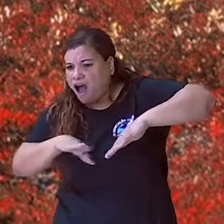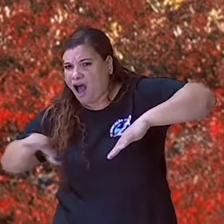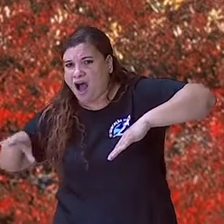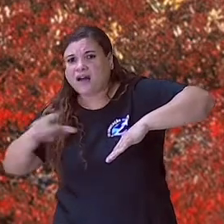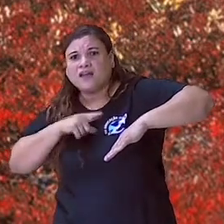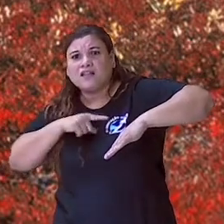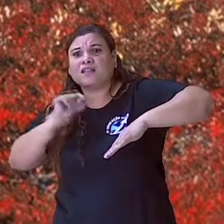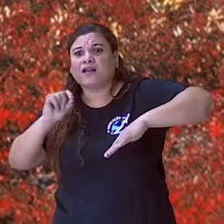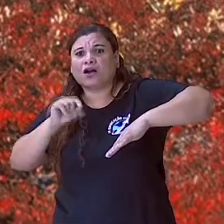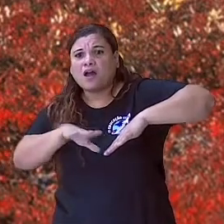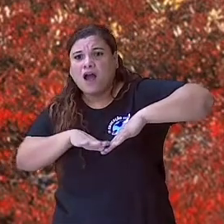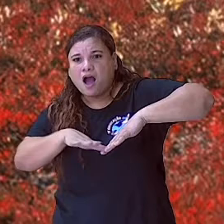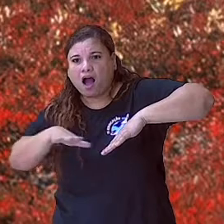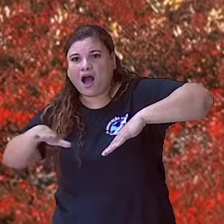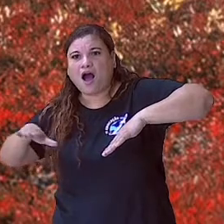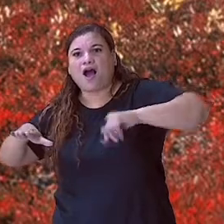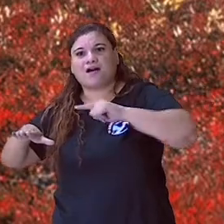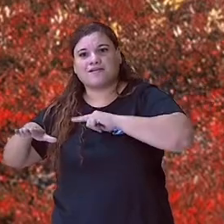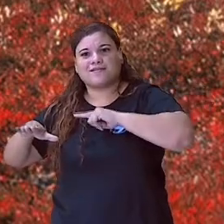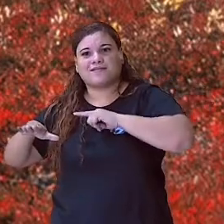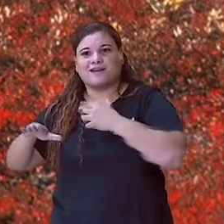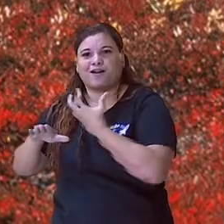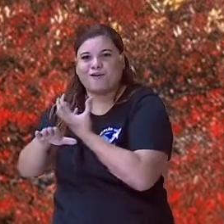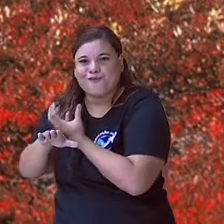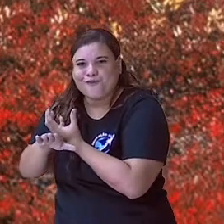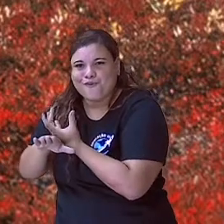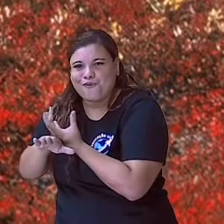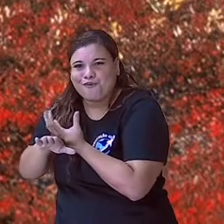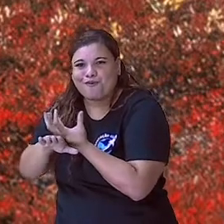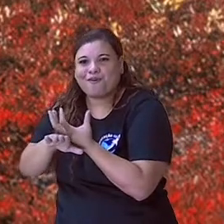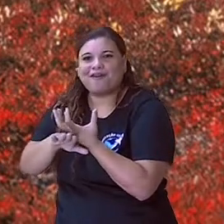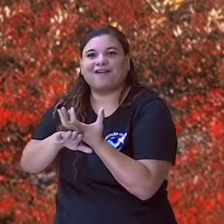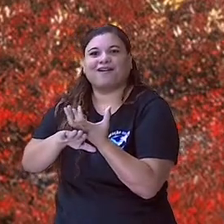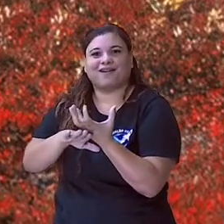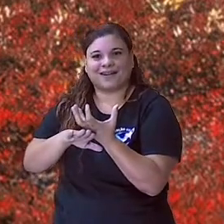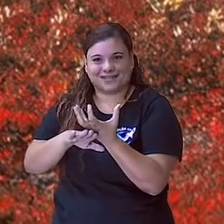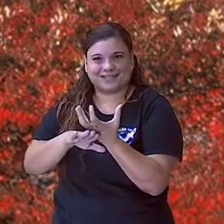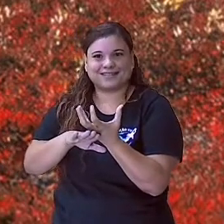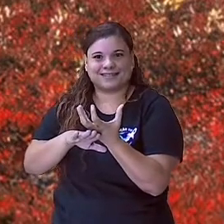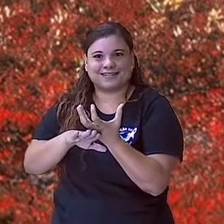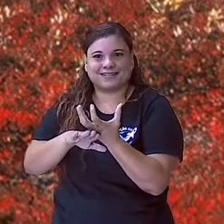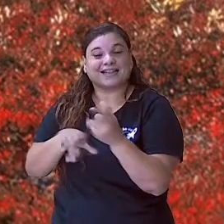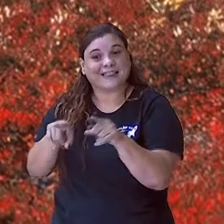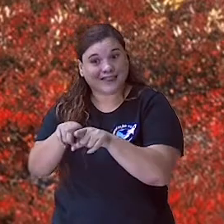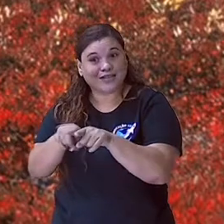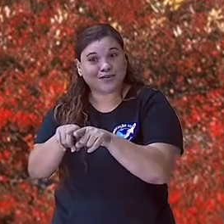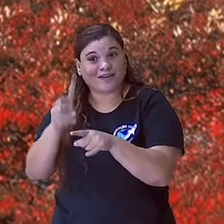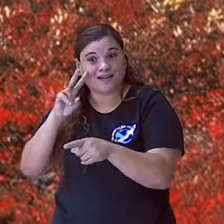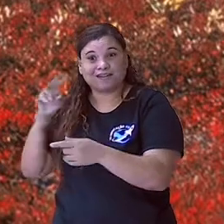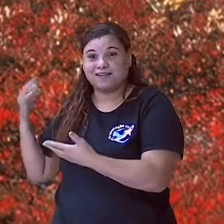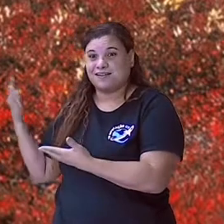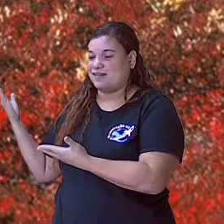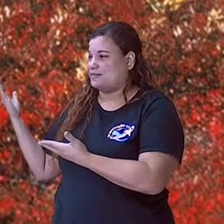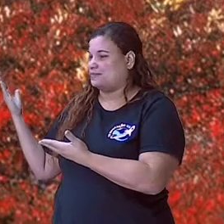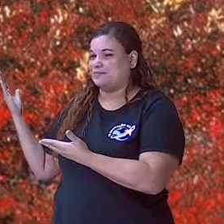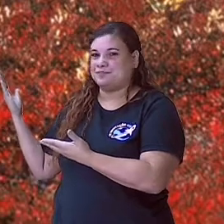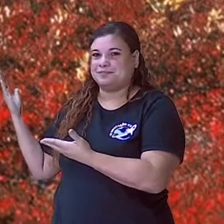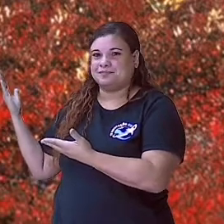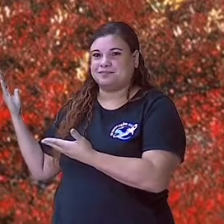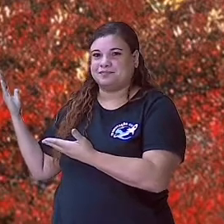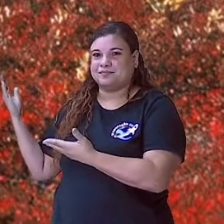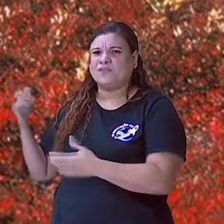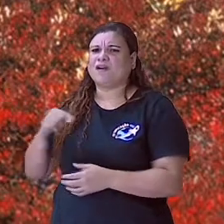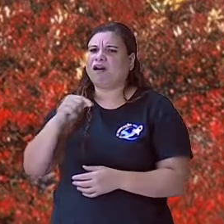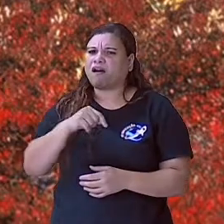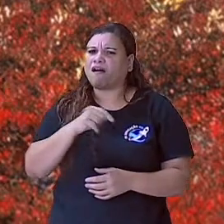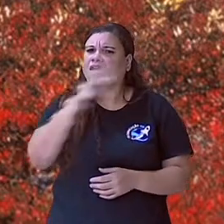São campos e pradarias que no Brasil, por exemplo, nós vamos encontrar aonde? No